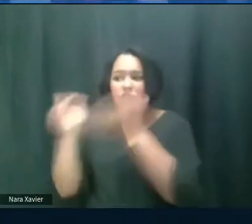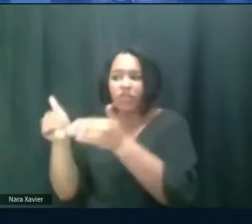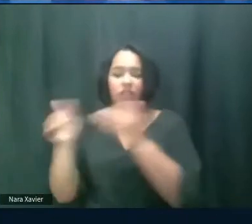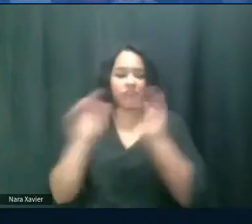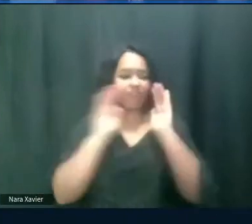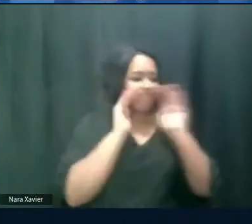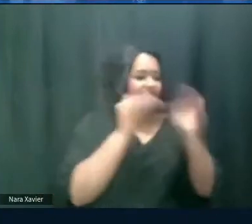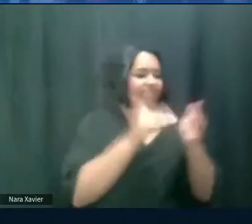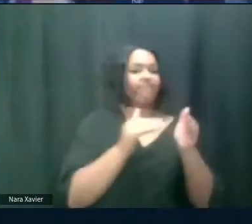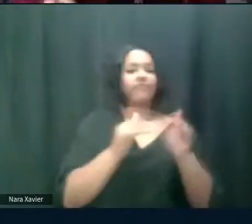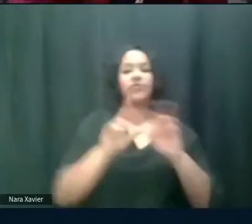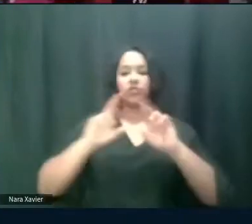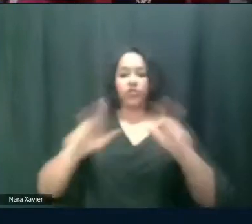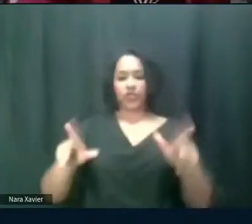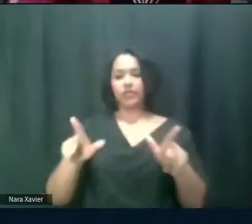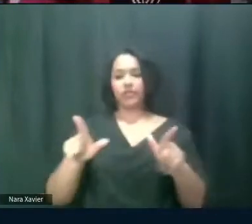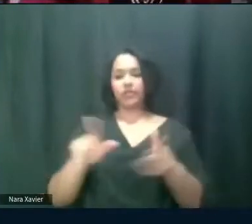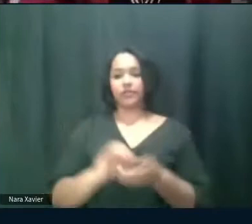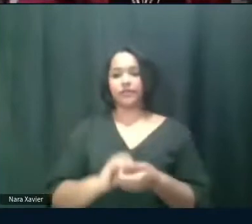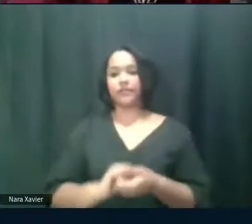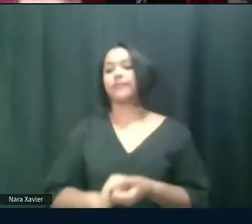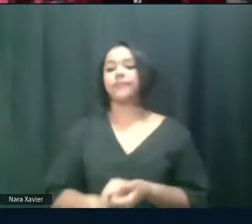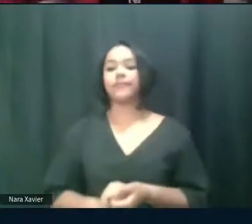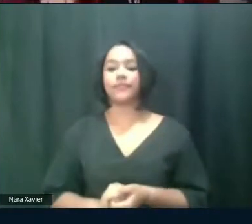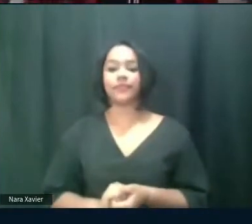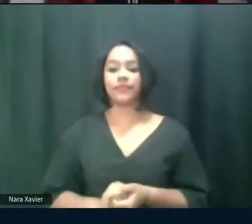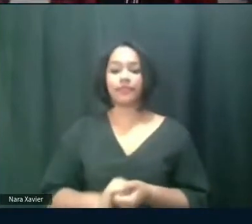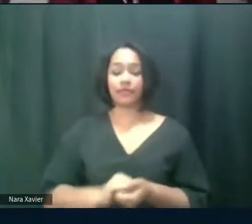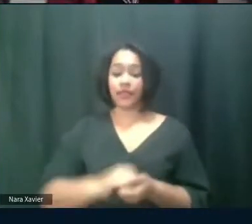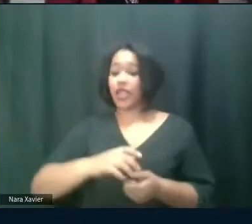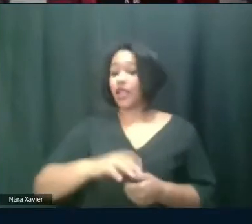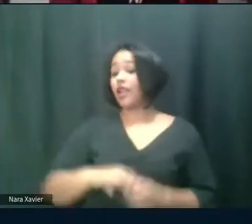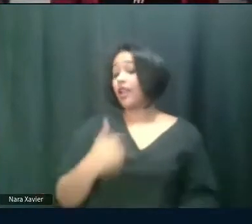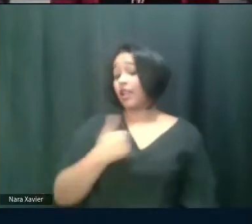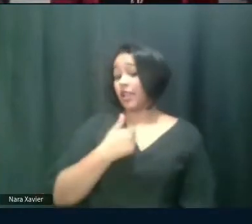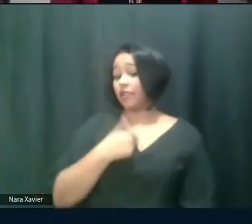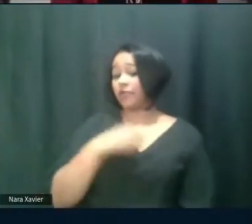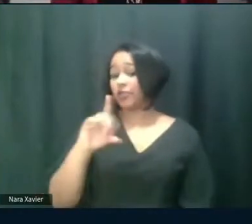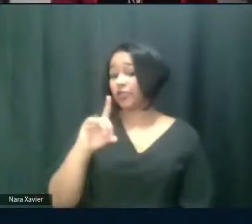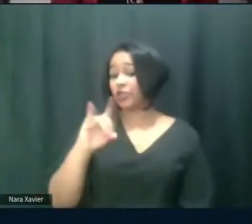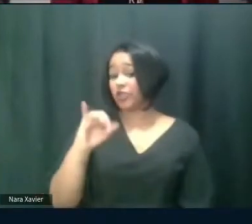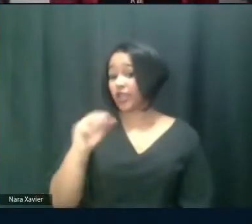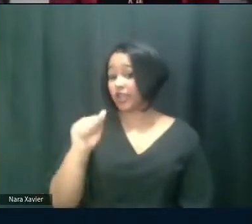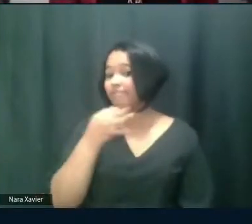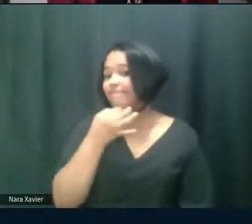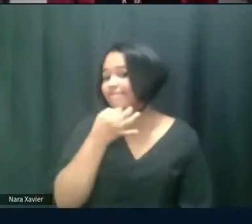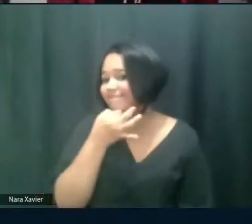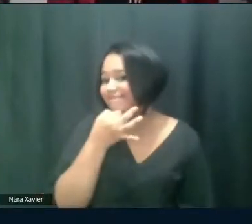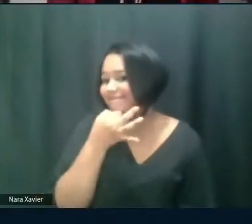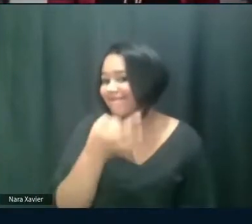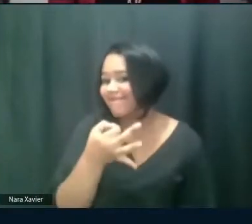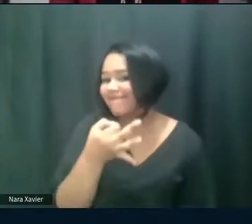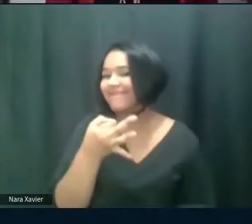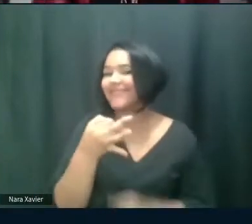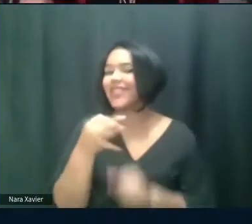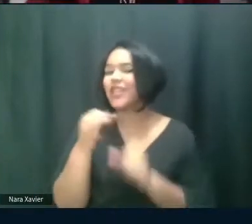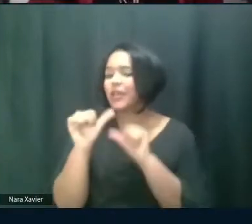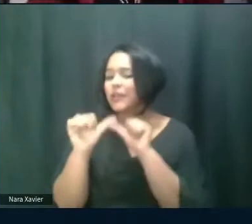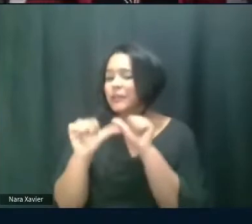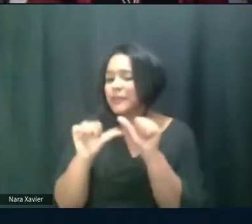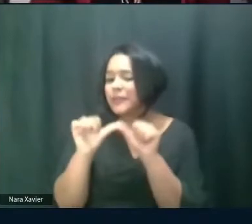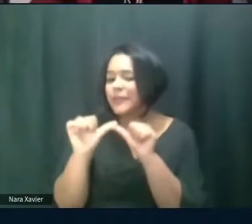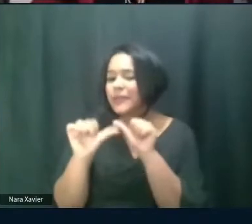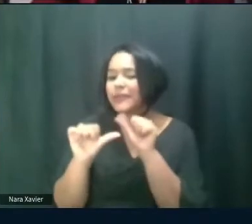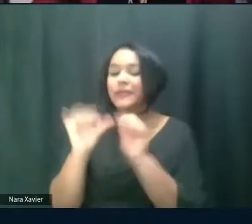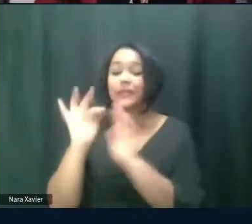profissionais diferentes. Eu vou te fazer uma sugestão para rever isso no texto. E